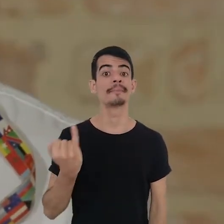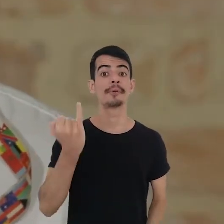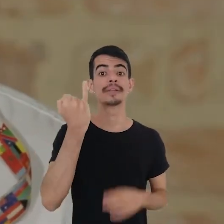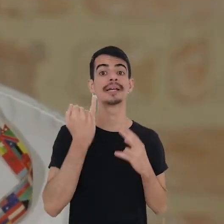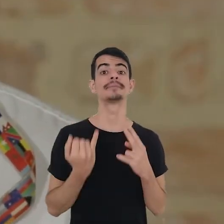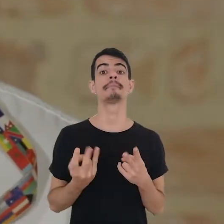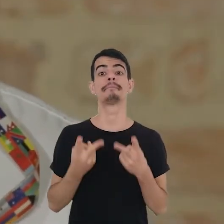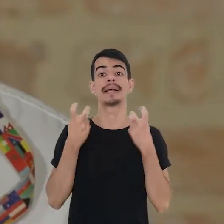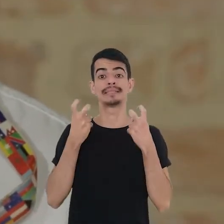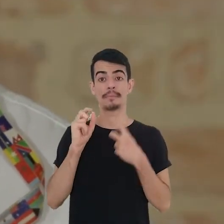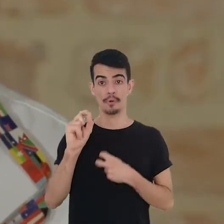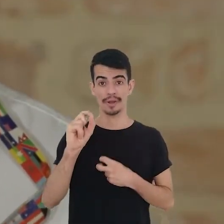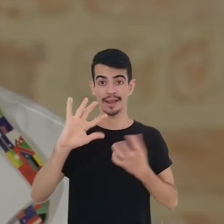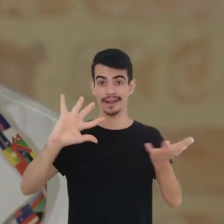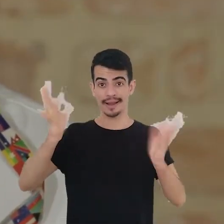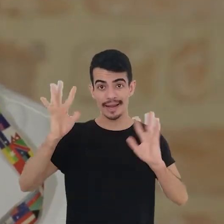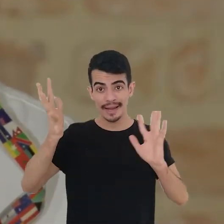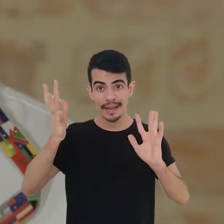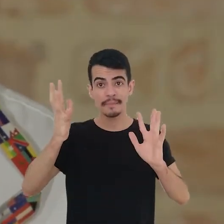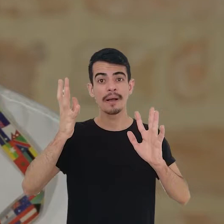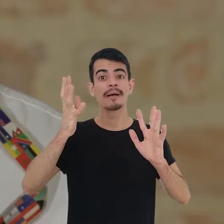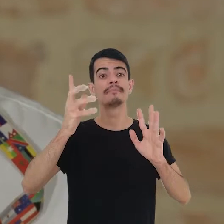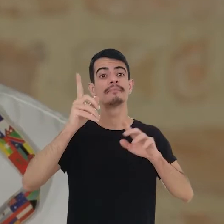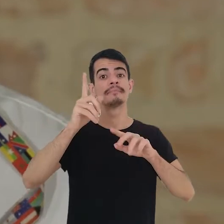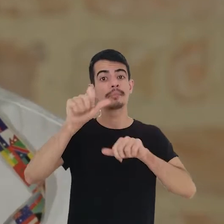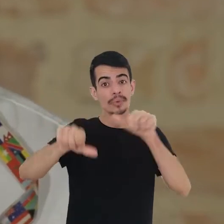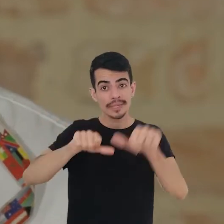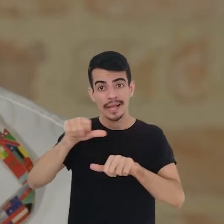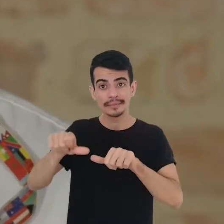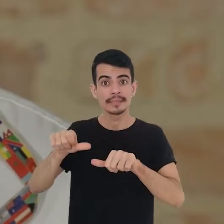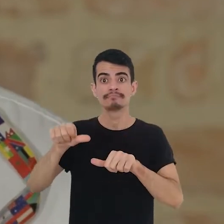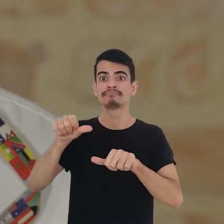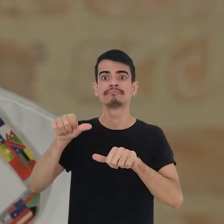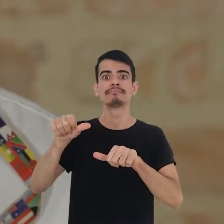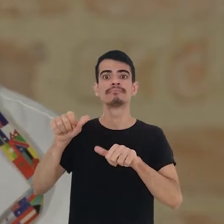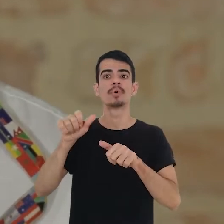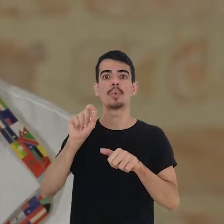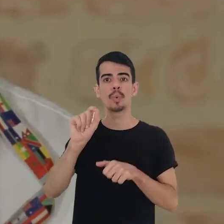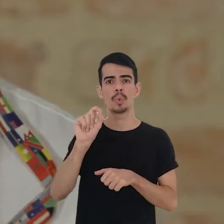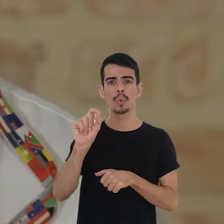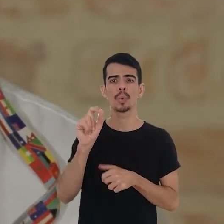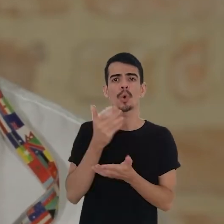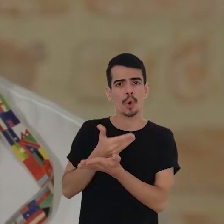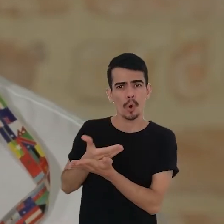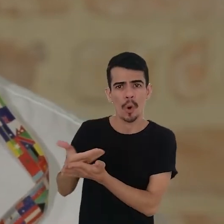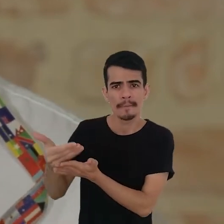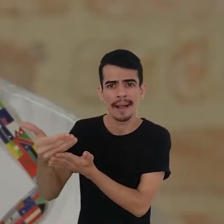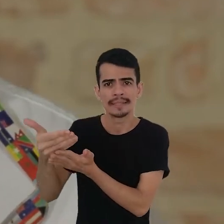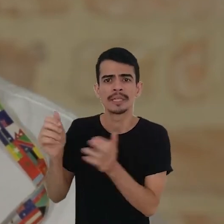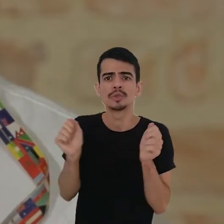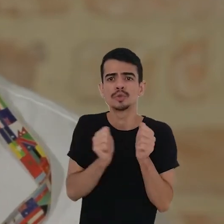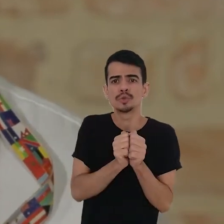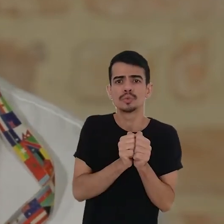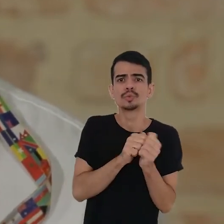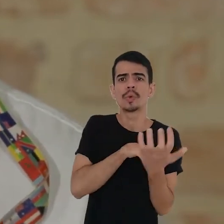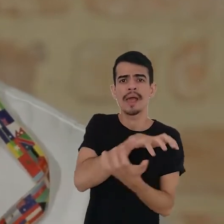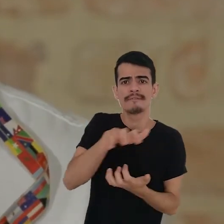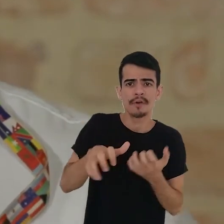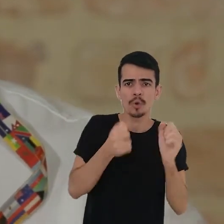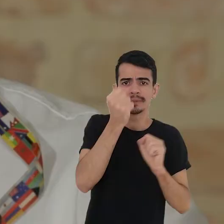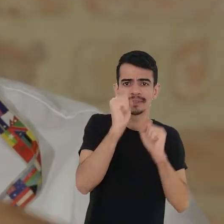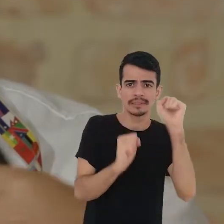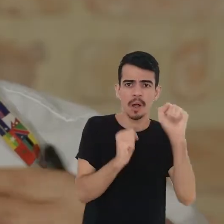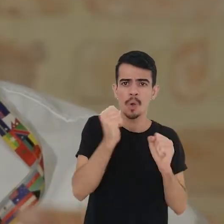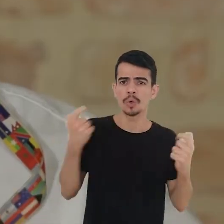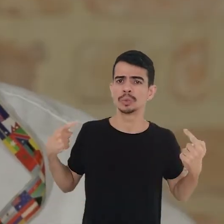mudanças climáticas elas não começam quando começa a Revolução Industrial. ela vai se manifestar depois, quando